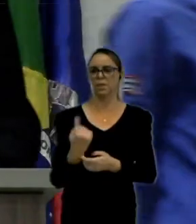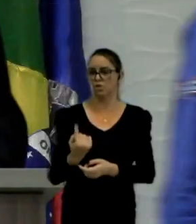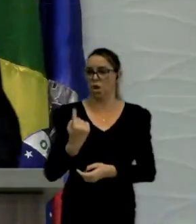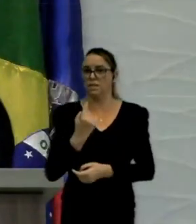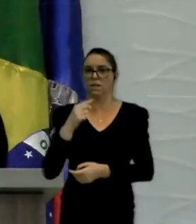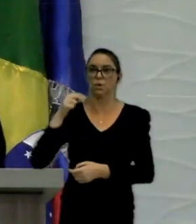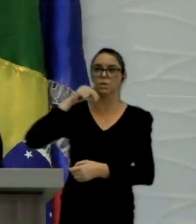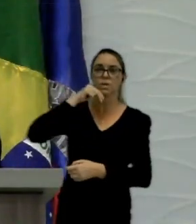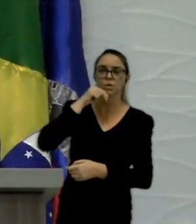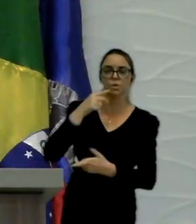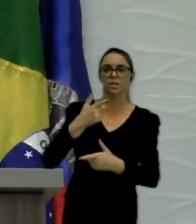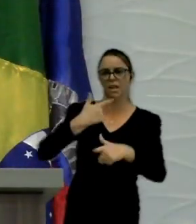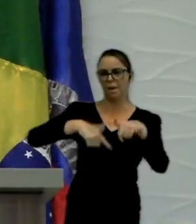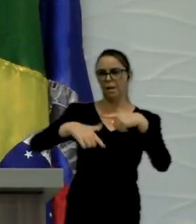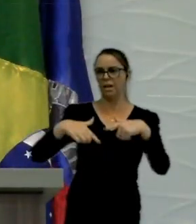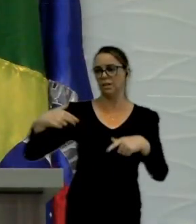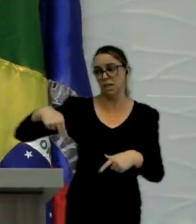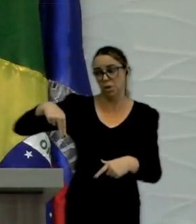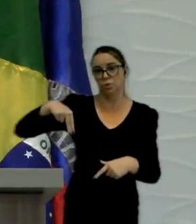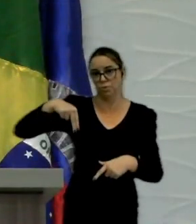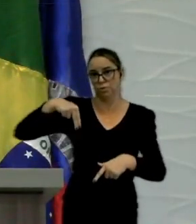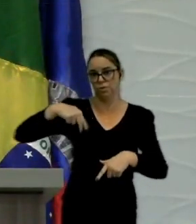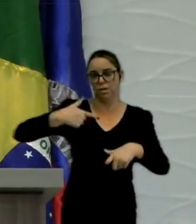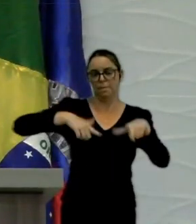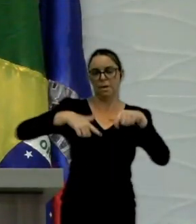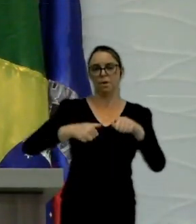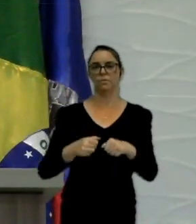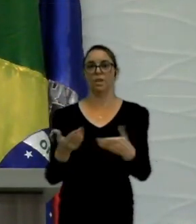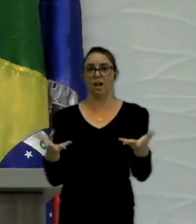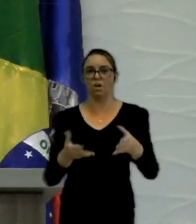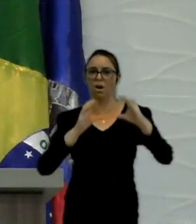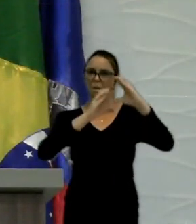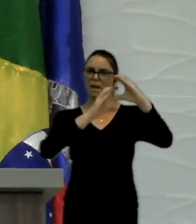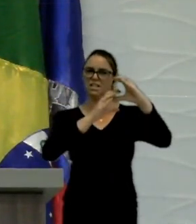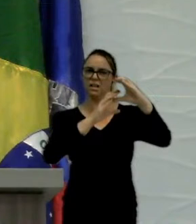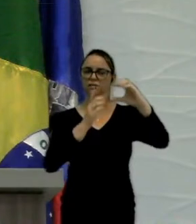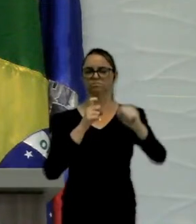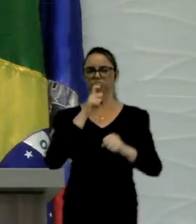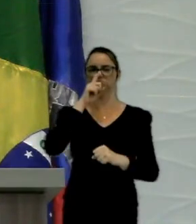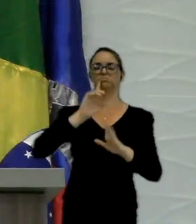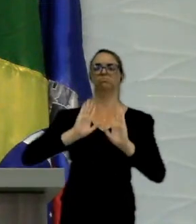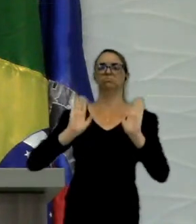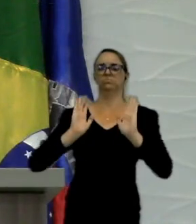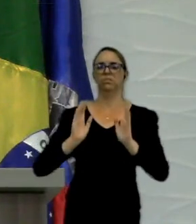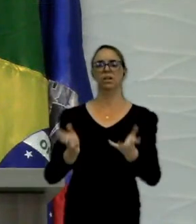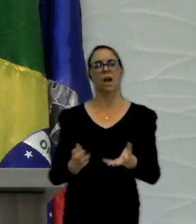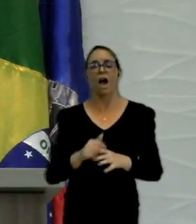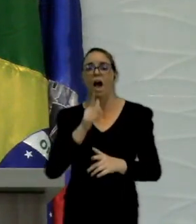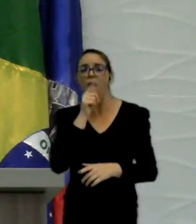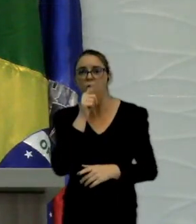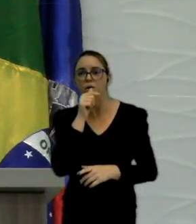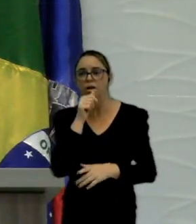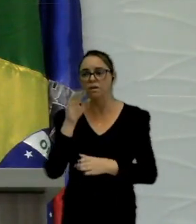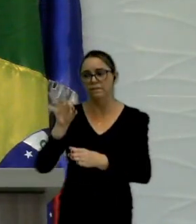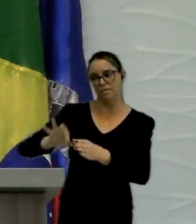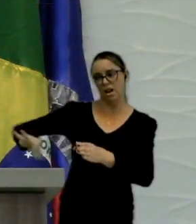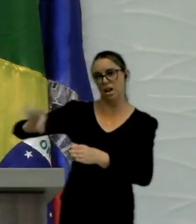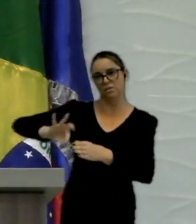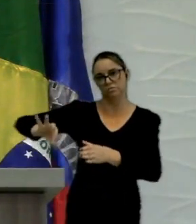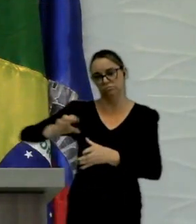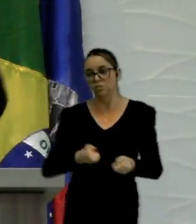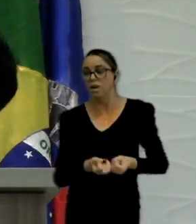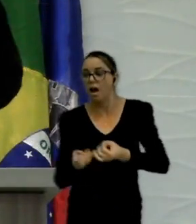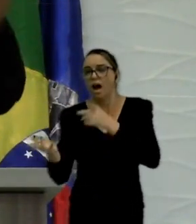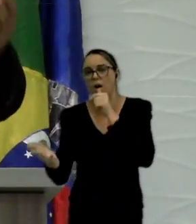trabalhando, e agora quer crescer em cima de Compesa. Quando estava colocando água na Vila do Espírito Santo, que nós